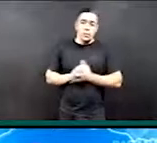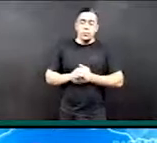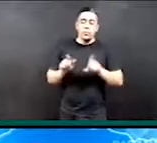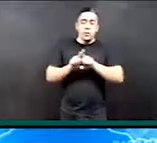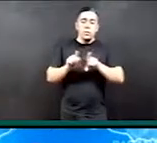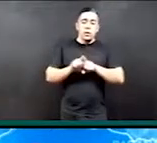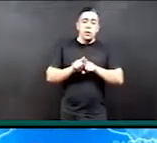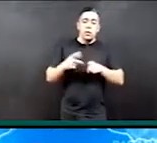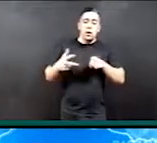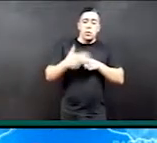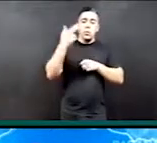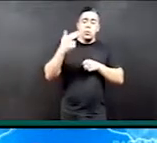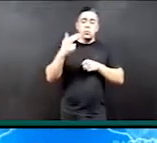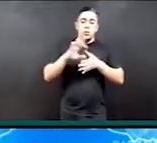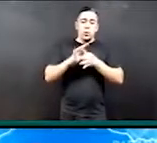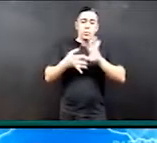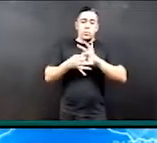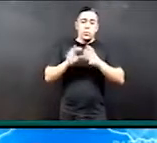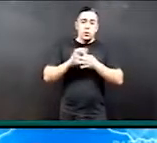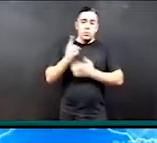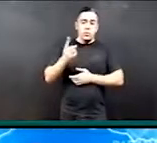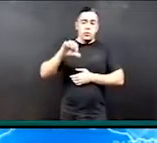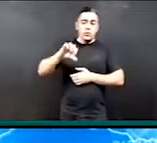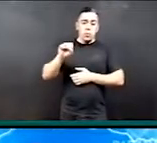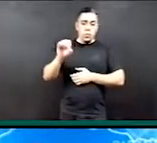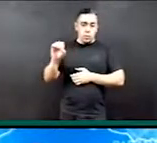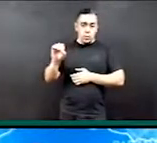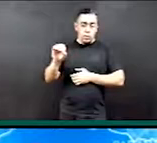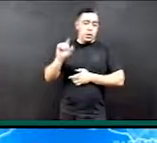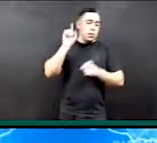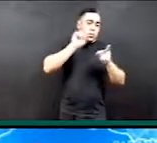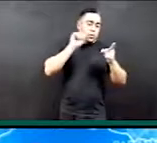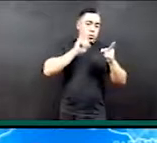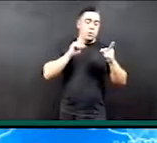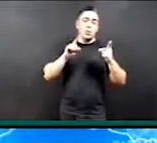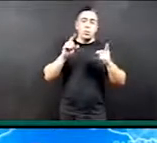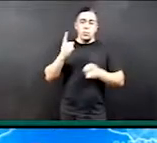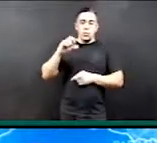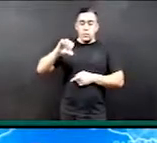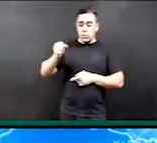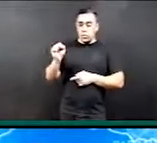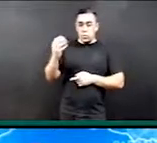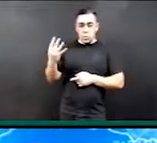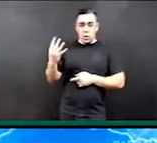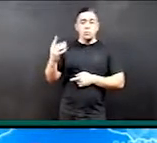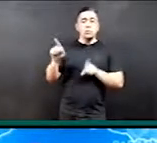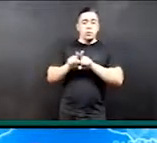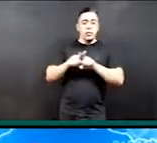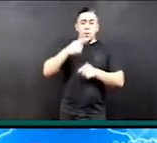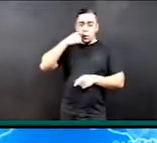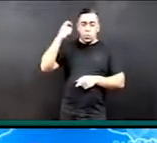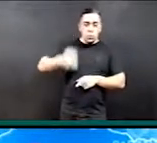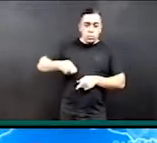boicote à Olimpíada de 80 pelos Estados Unidos e 84 pela Rússia, quando